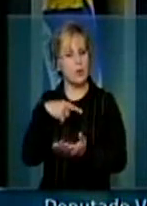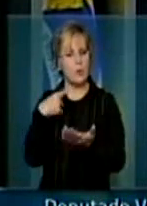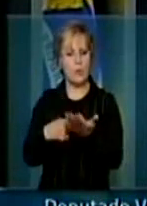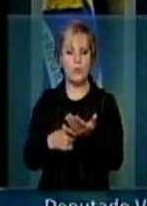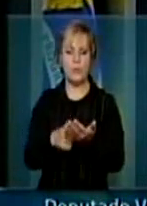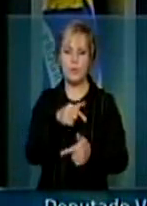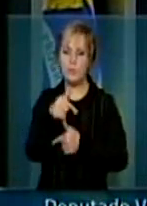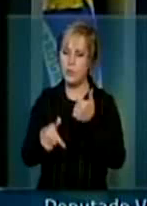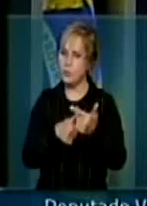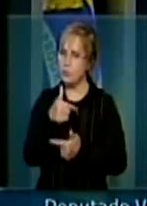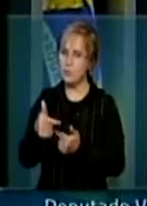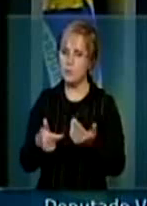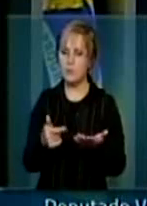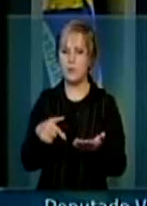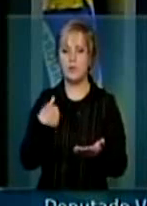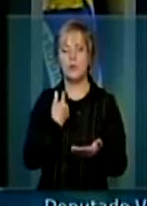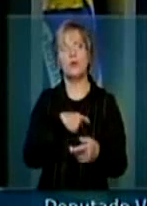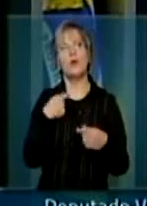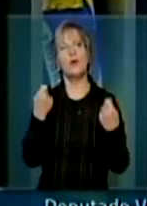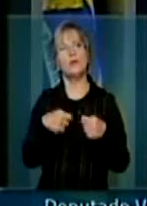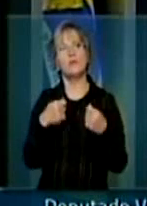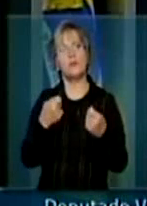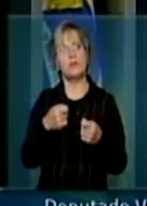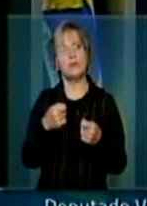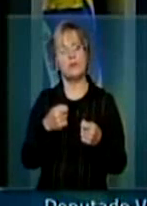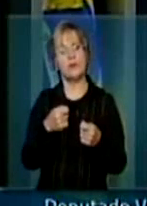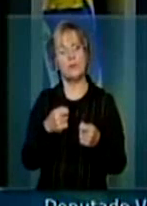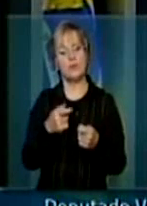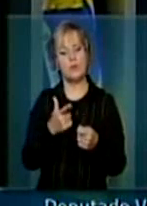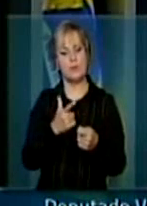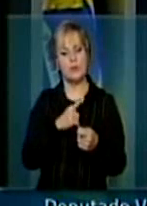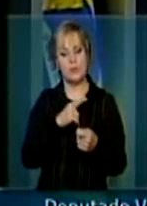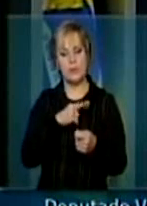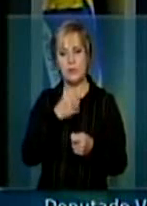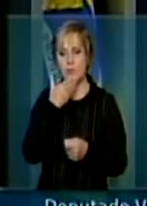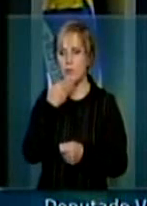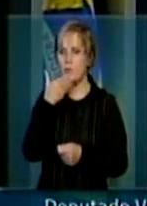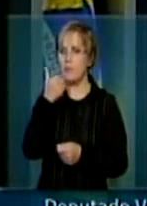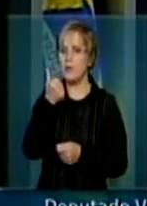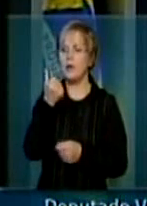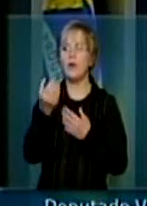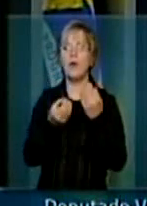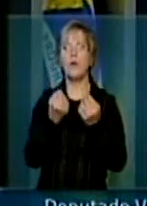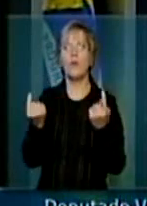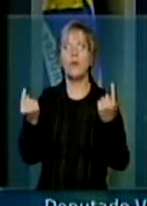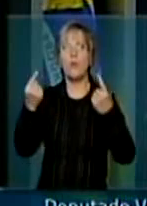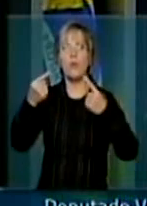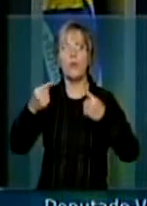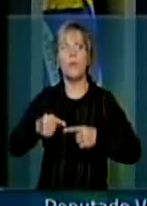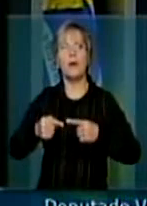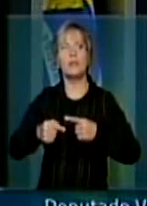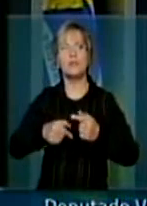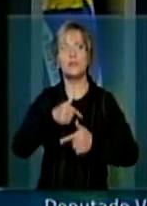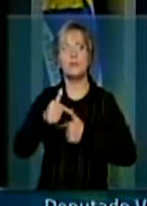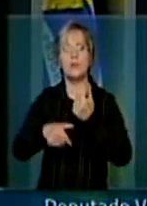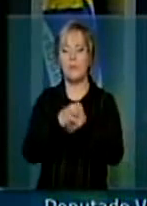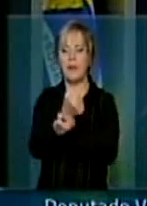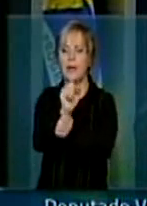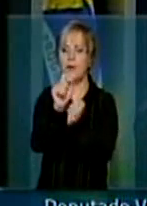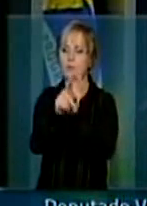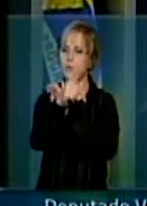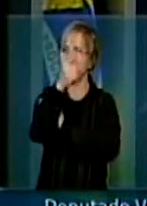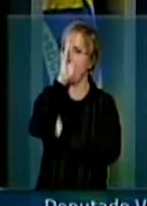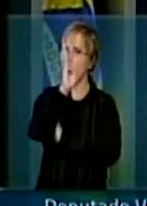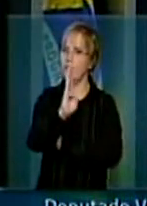Nós precisaremos estar mais aparelhados na questão do combate ao trabalho escravo no Brasil.